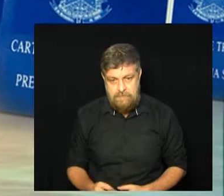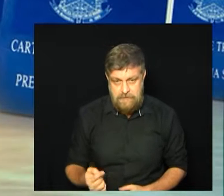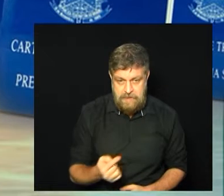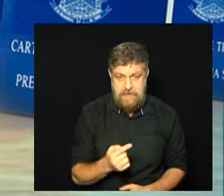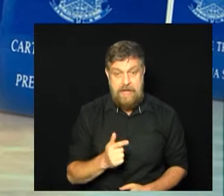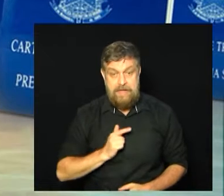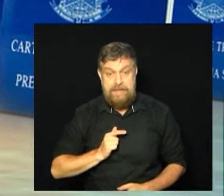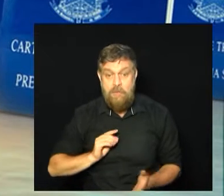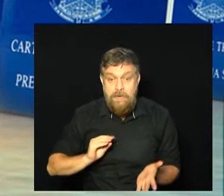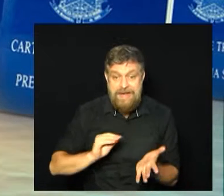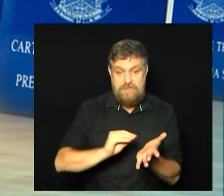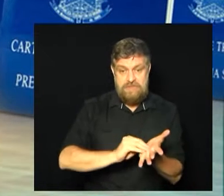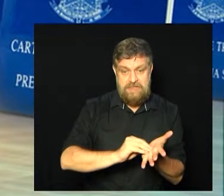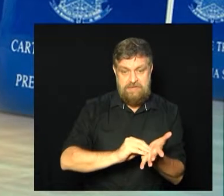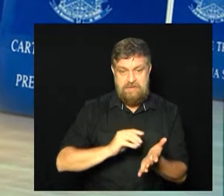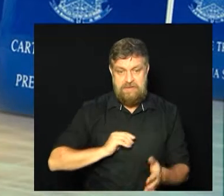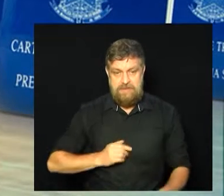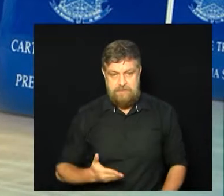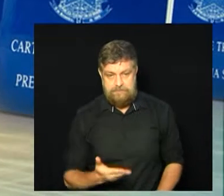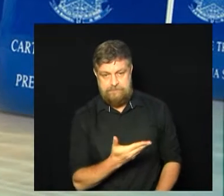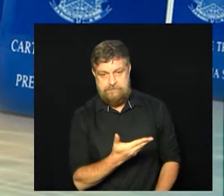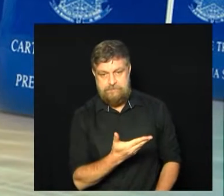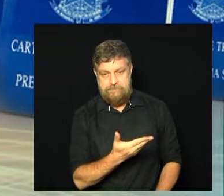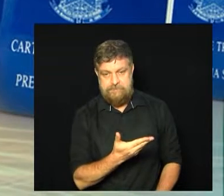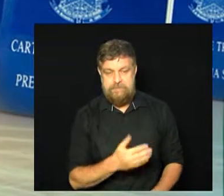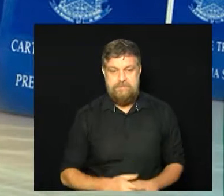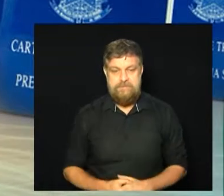www.cepat.campinas.sp.gov.br e o agendamento é feito pelo Portal do Cidadão.